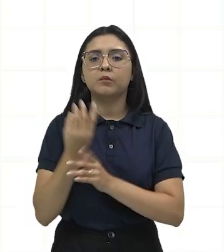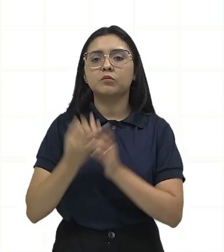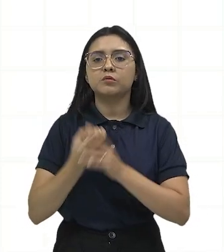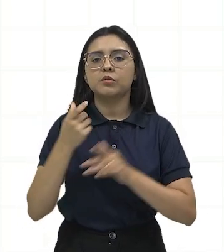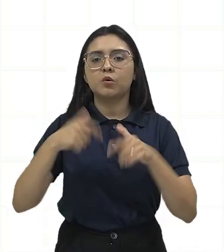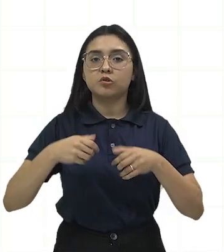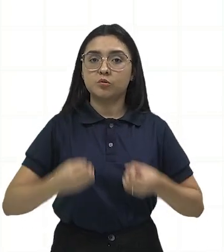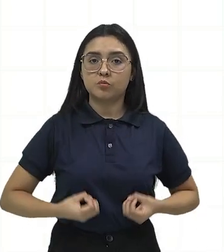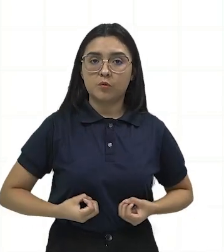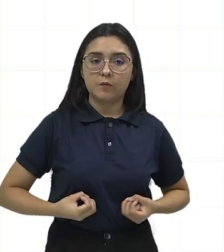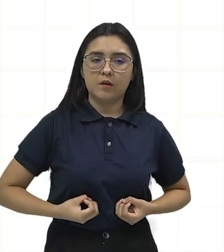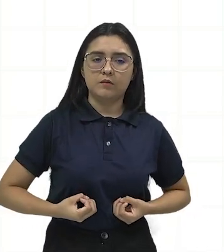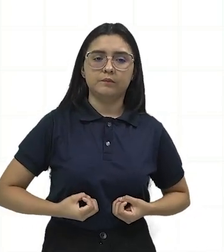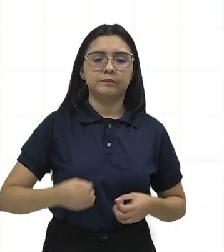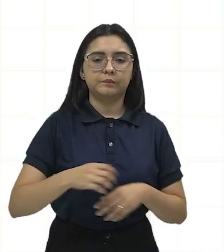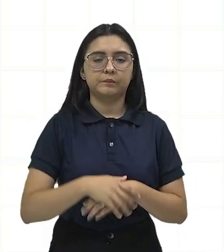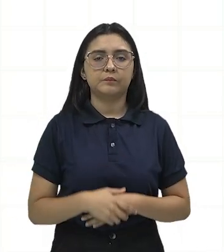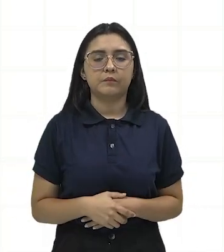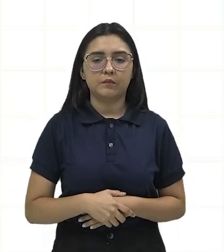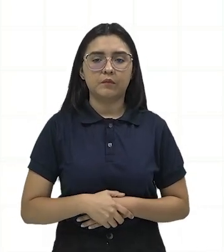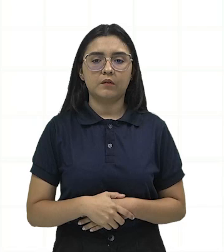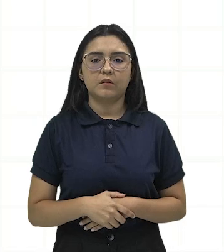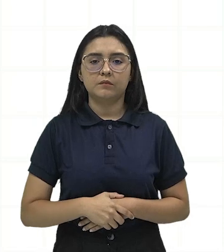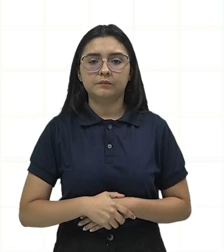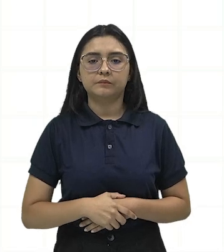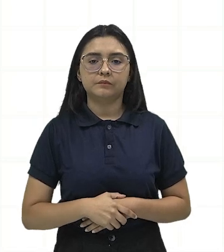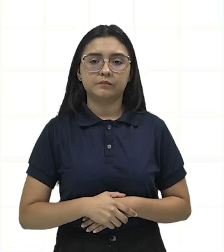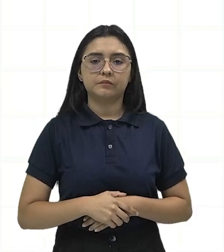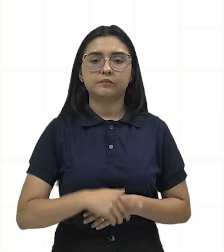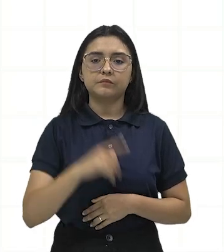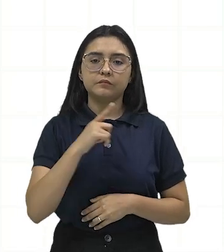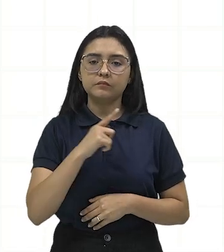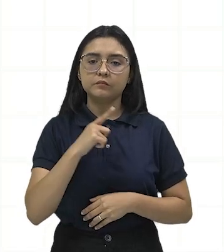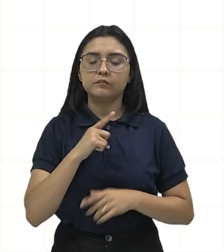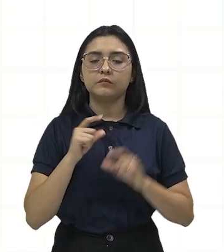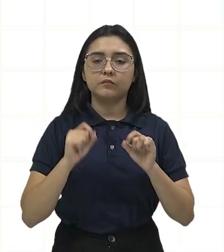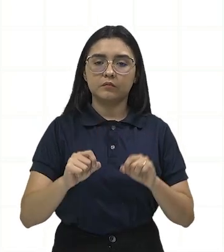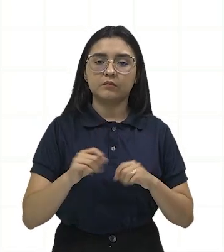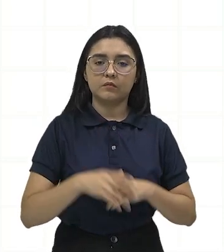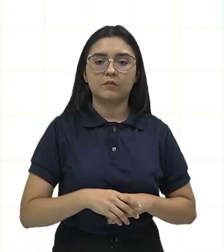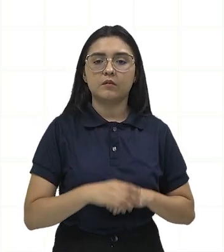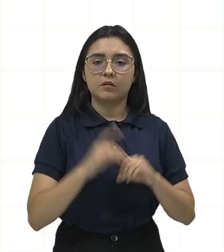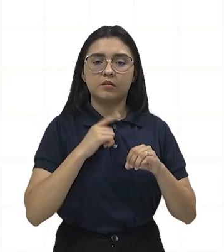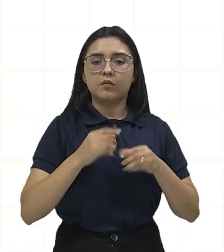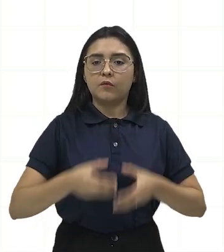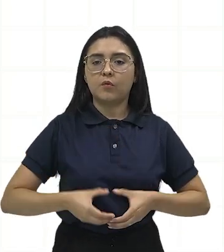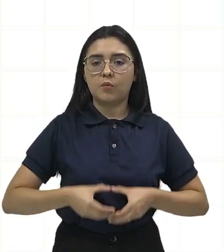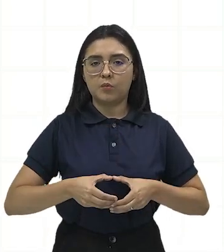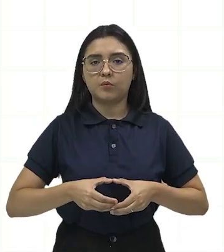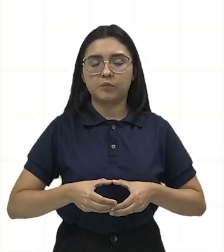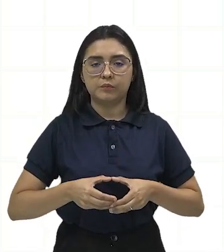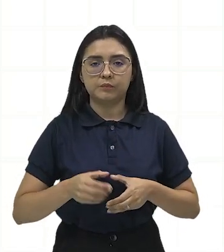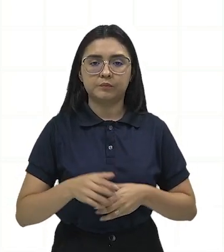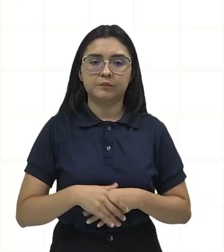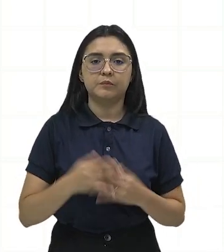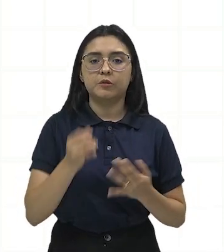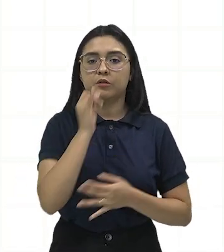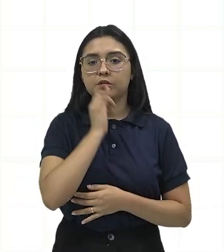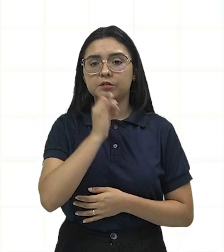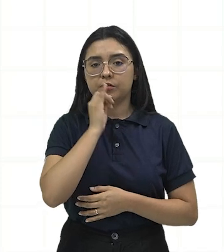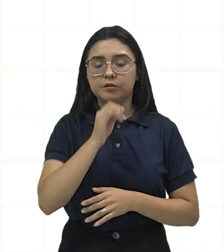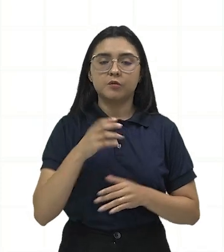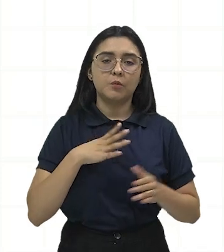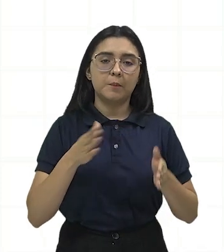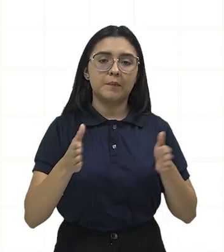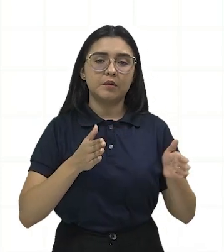nos ovários, tá? E vão agir sobre o útero, né? Em alguns momentos específicos, como por exemplo,